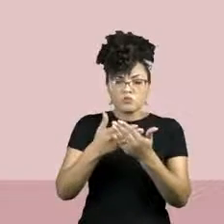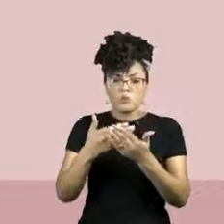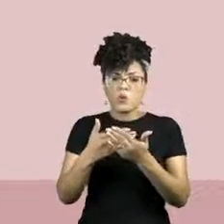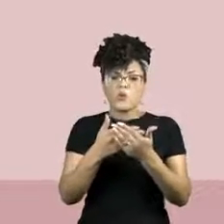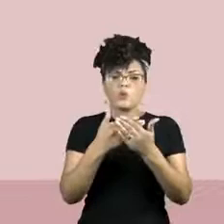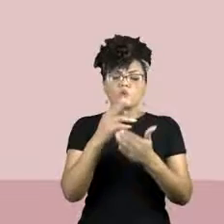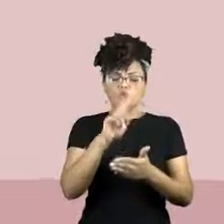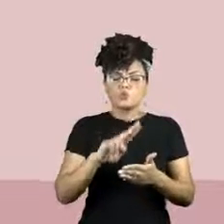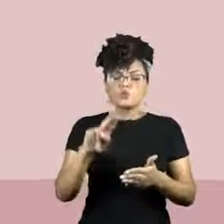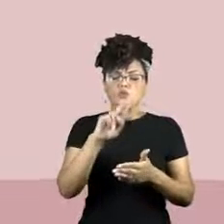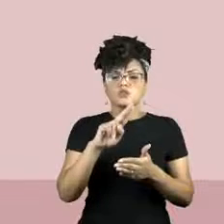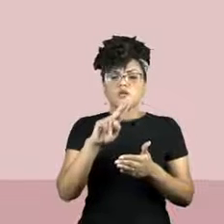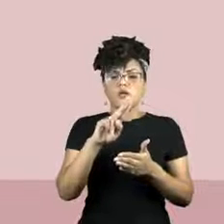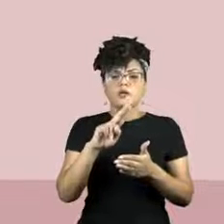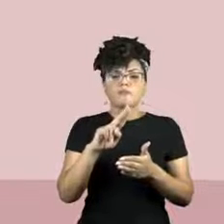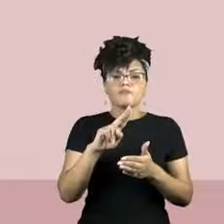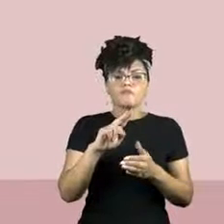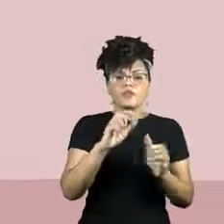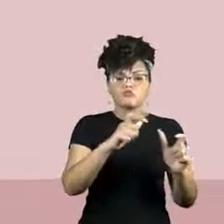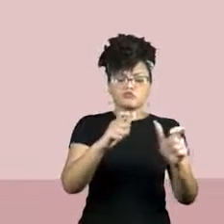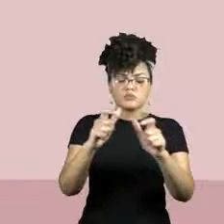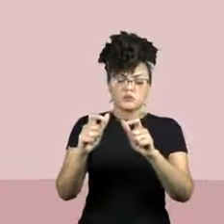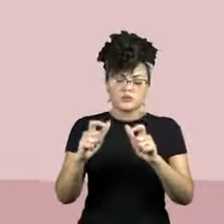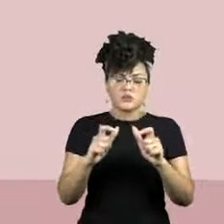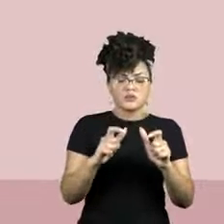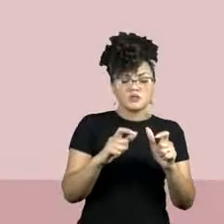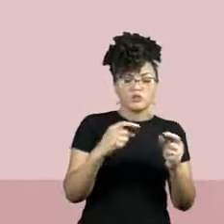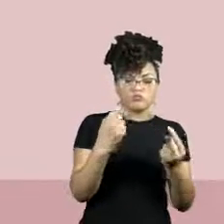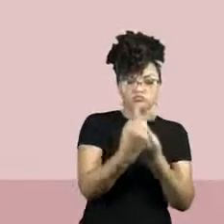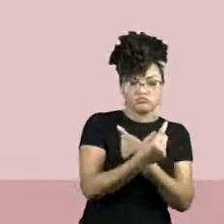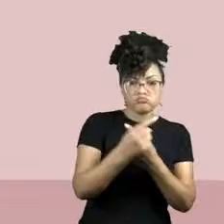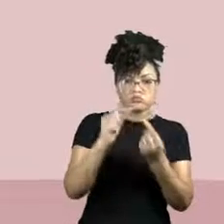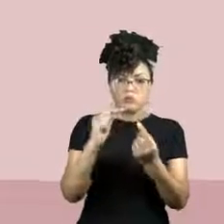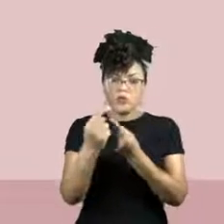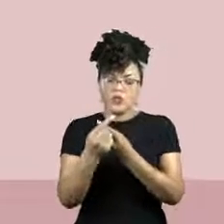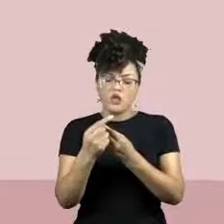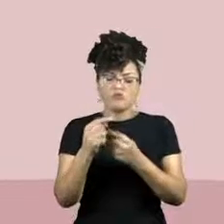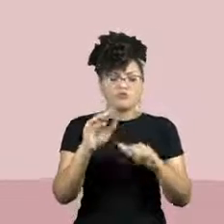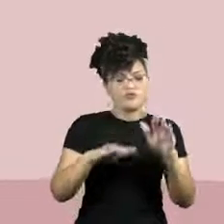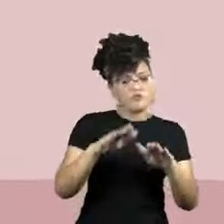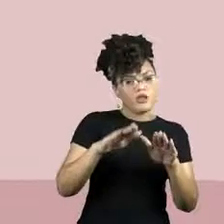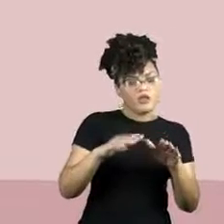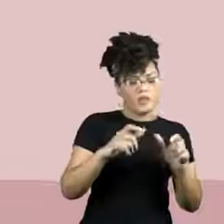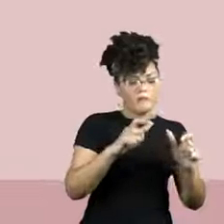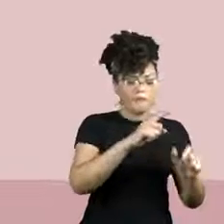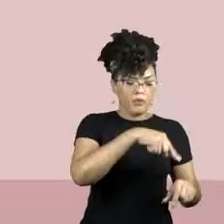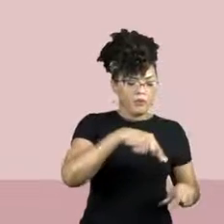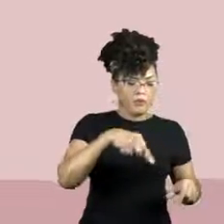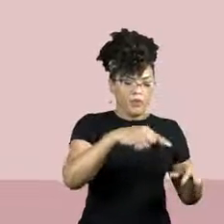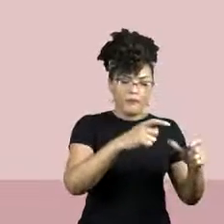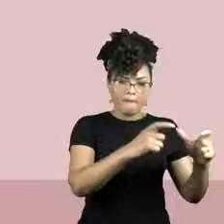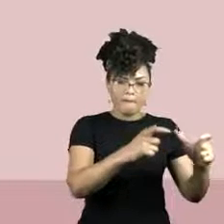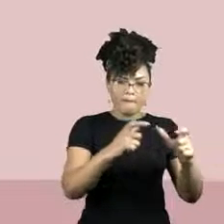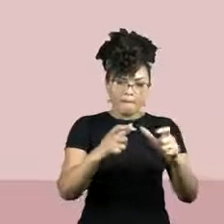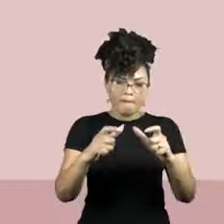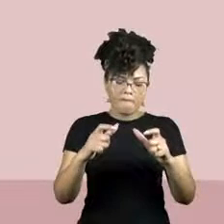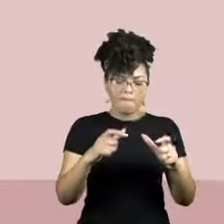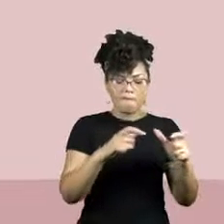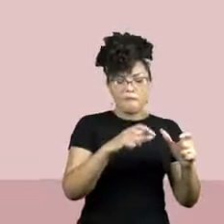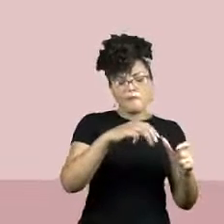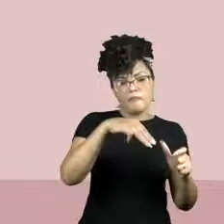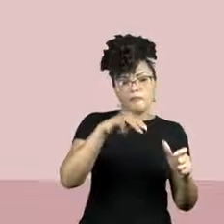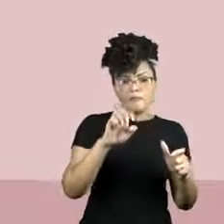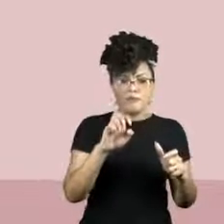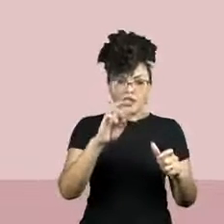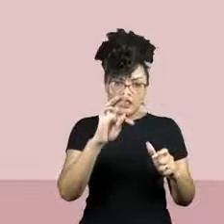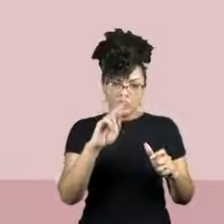muito utilizadas seções transversais que variam por metro. Tá? Então, se convenciona que esse estudo é feito por metro.